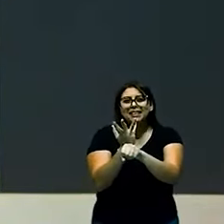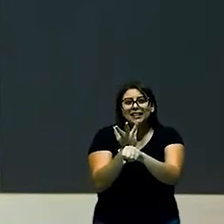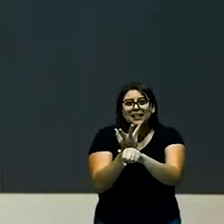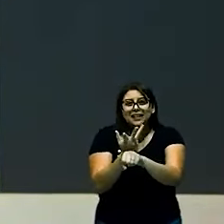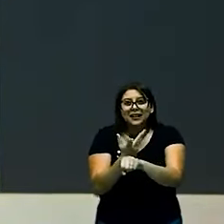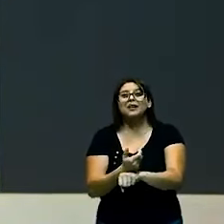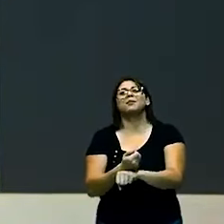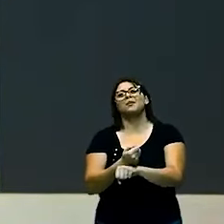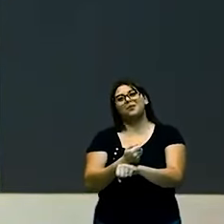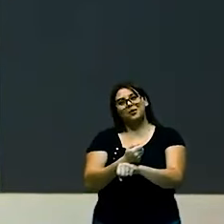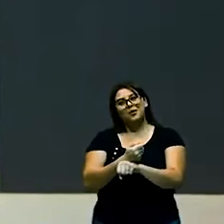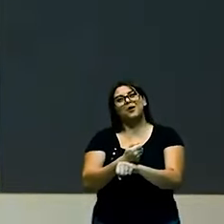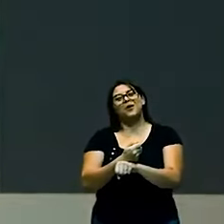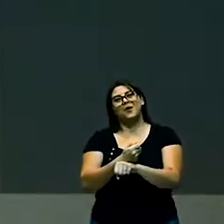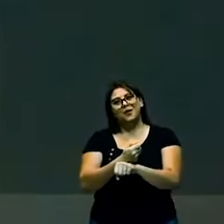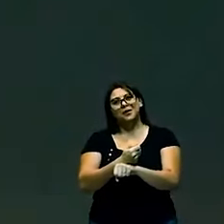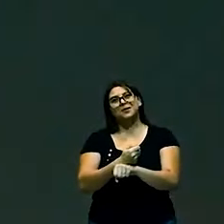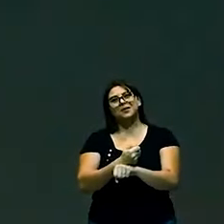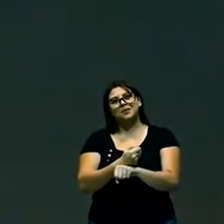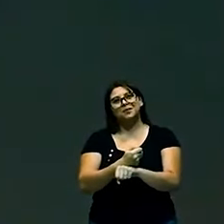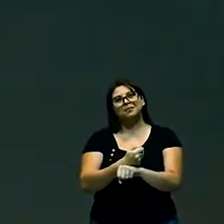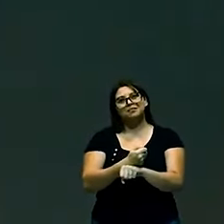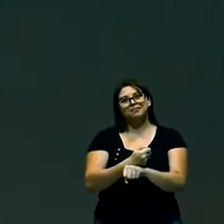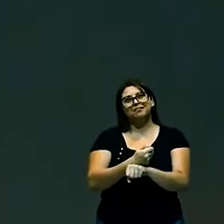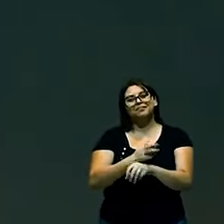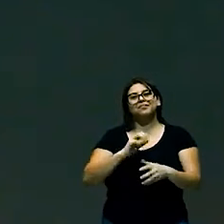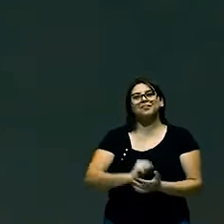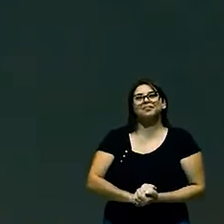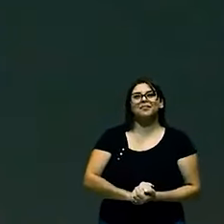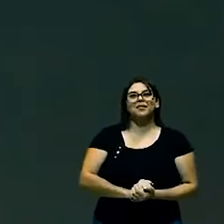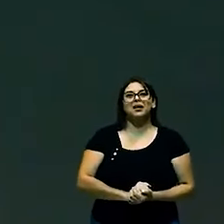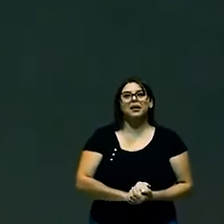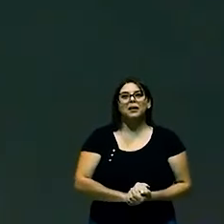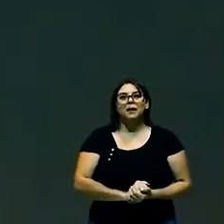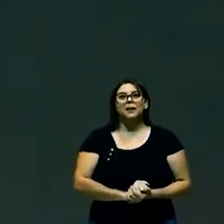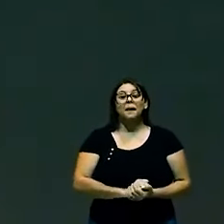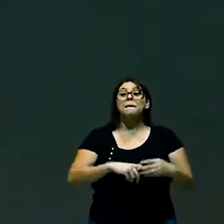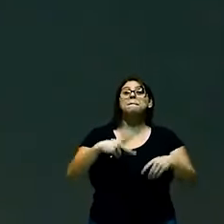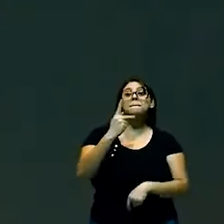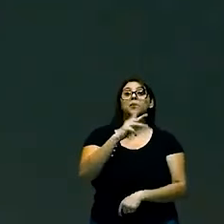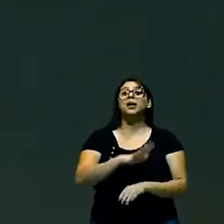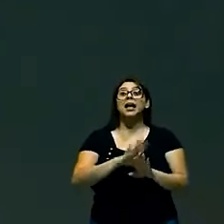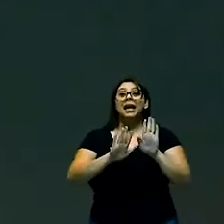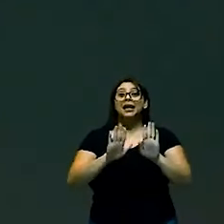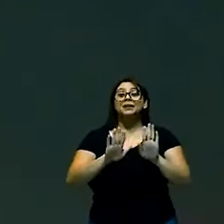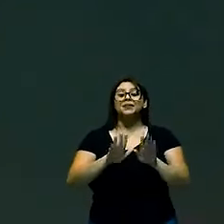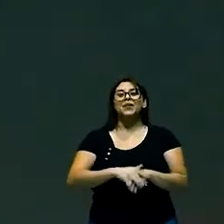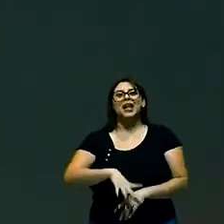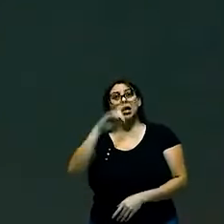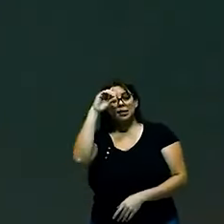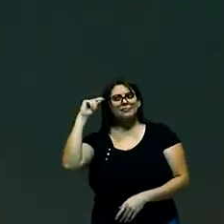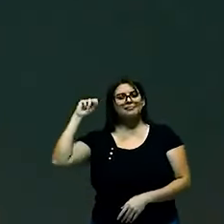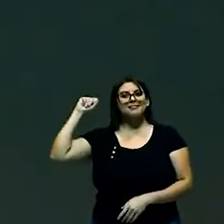no púlpito agora? Porque dá para regular a temperatura e tem 12 velocidades. Está muito vento lá ou não, né? E